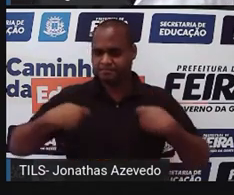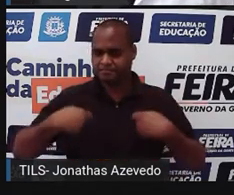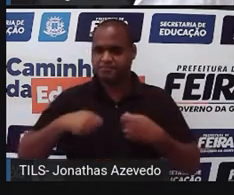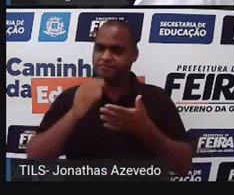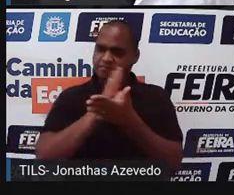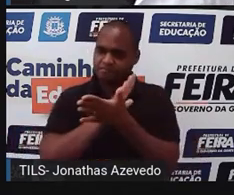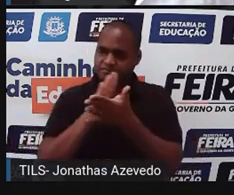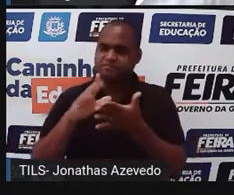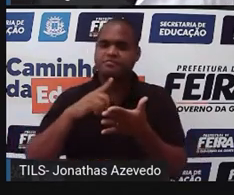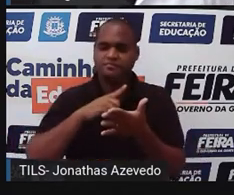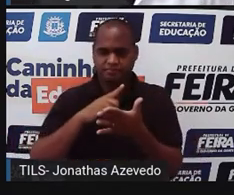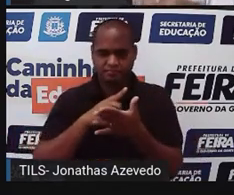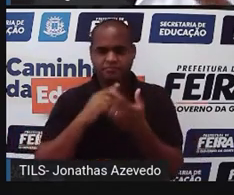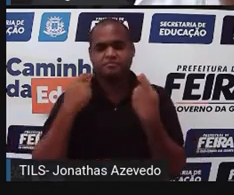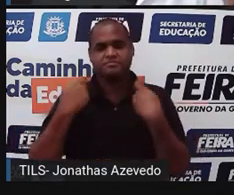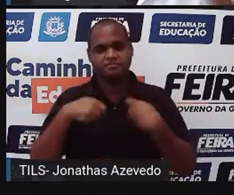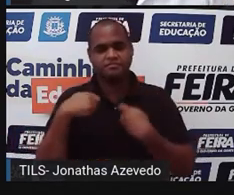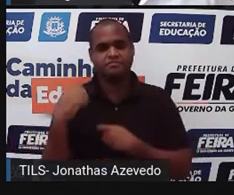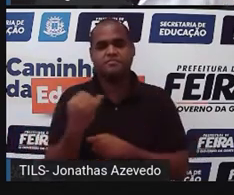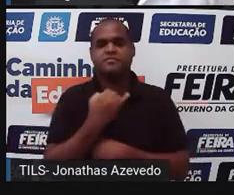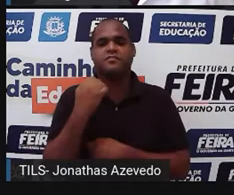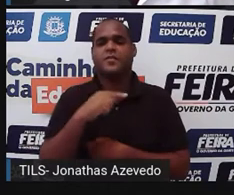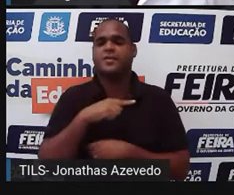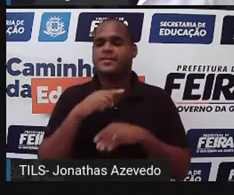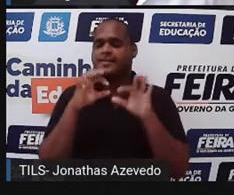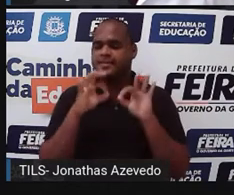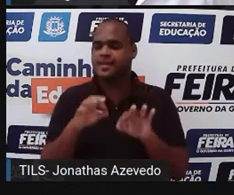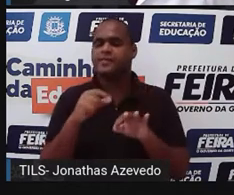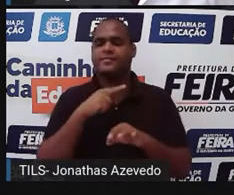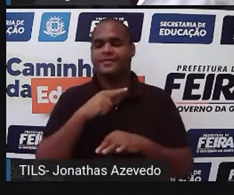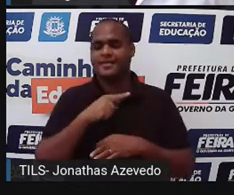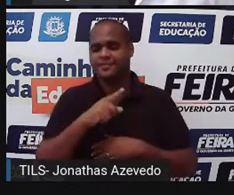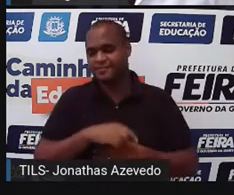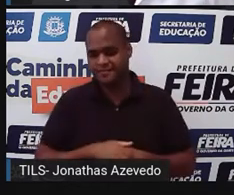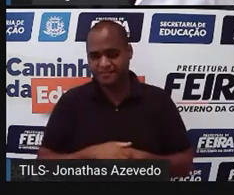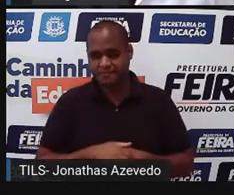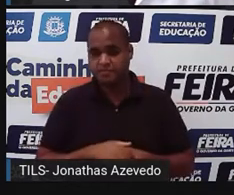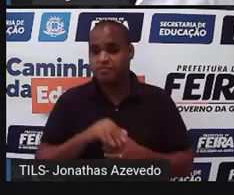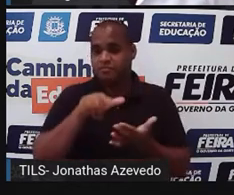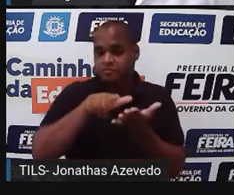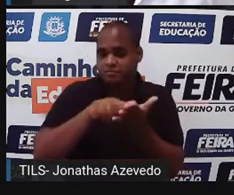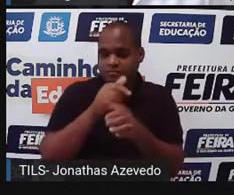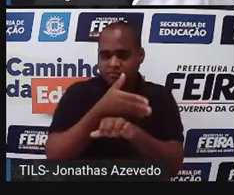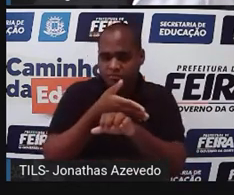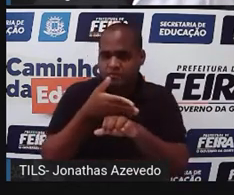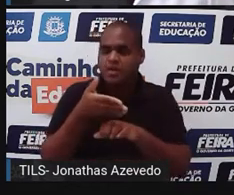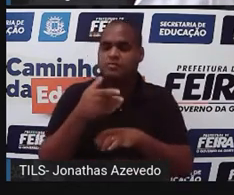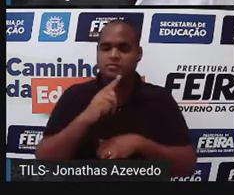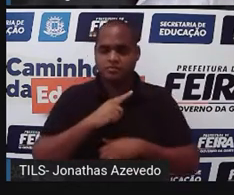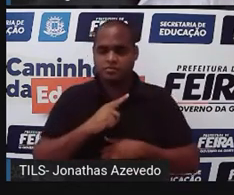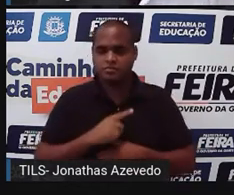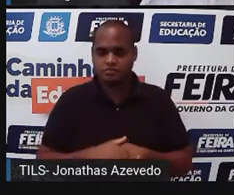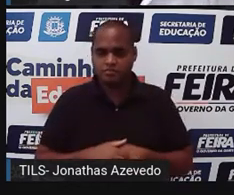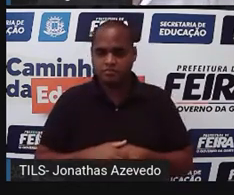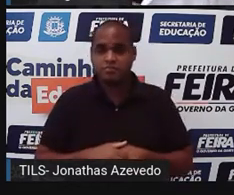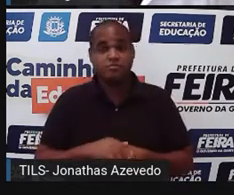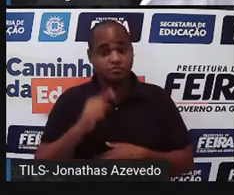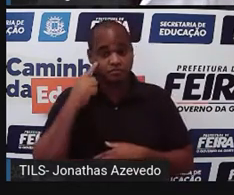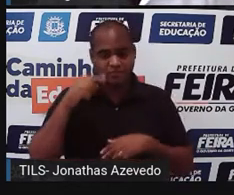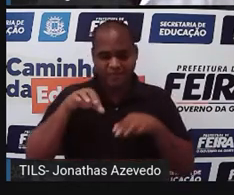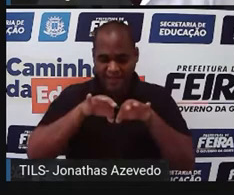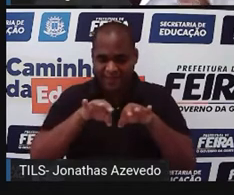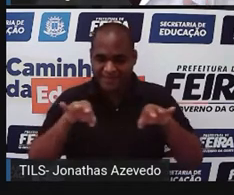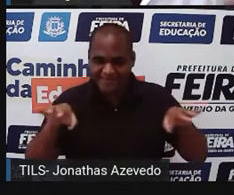alguns instrumentos aí tá e você certamente tem uma folha de papel em branco uma régua